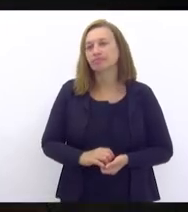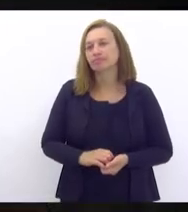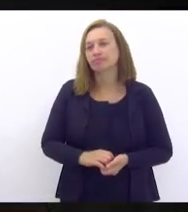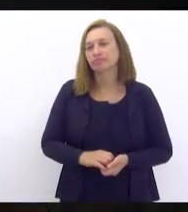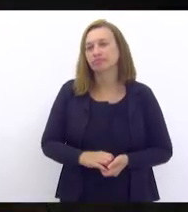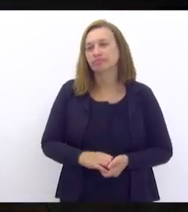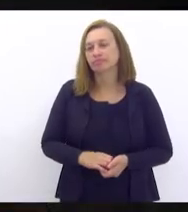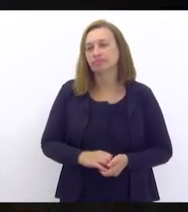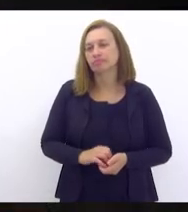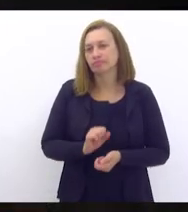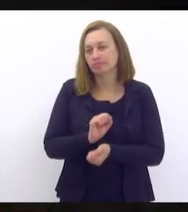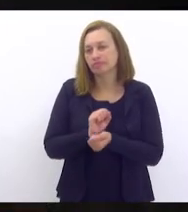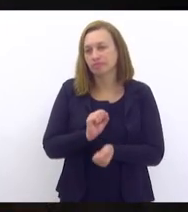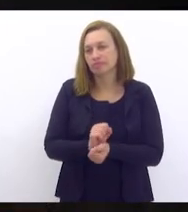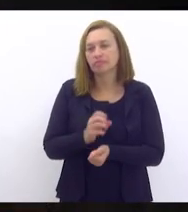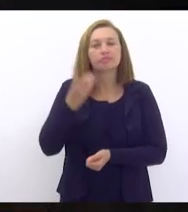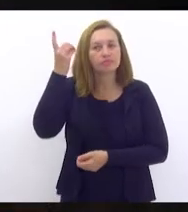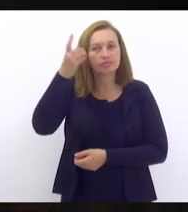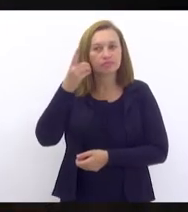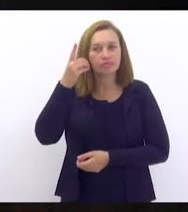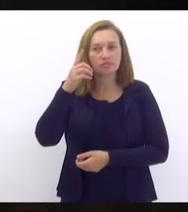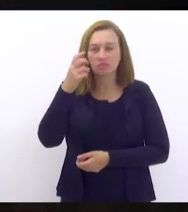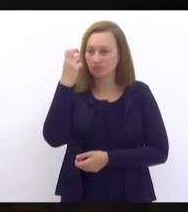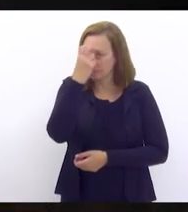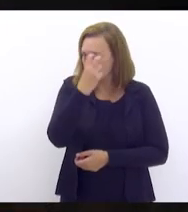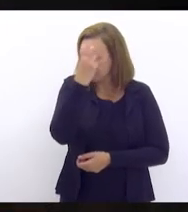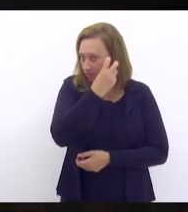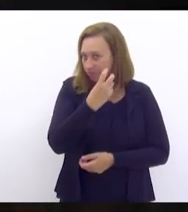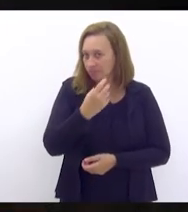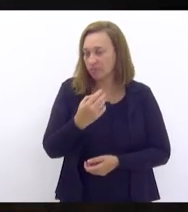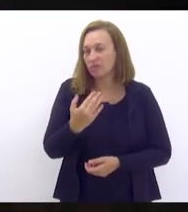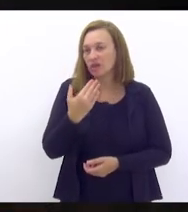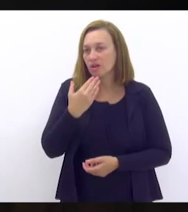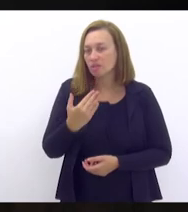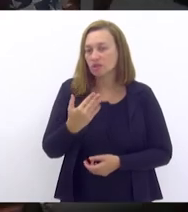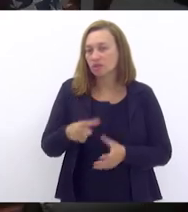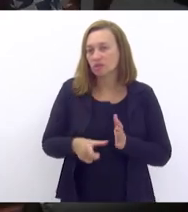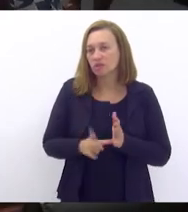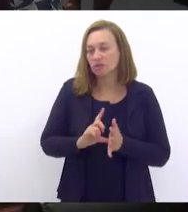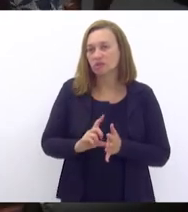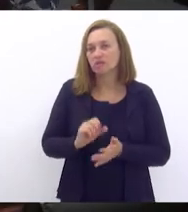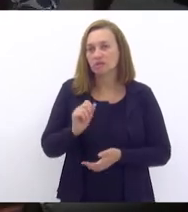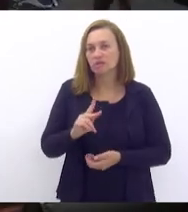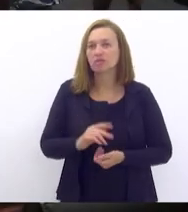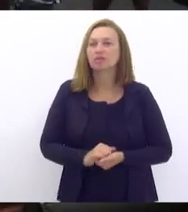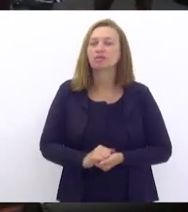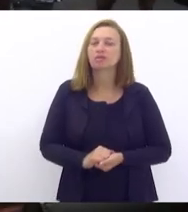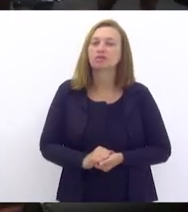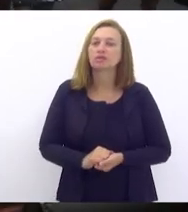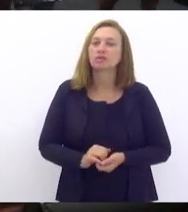Logo após a deputada Verônica Lima, a deputada Samuel Malafaia, que ela já estava para discutir, por gentileza.